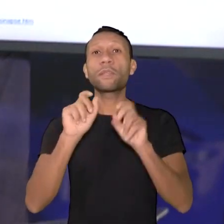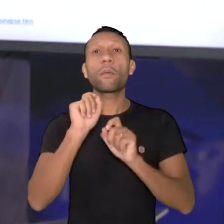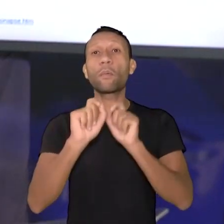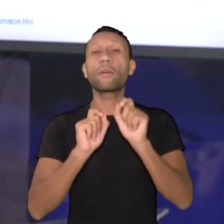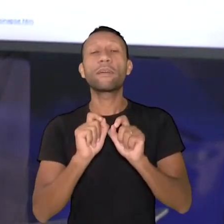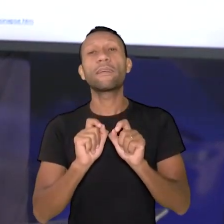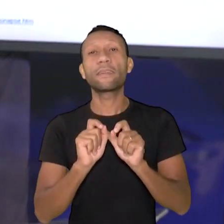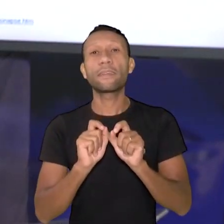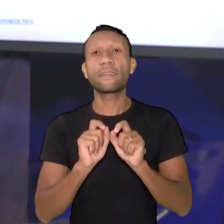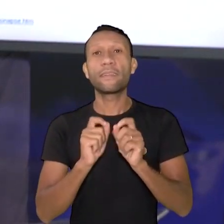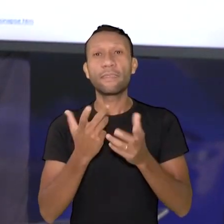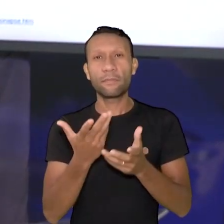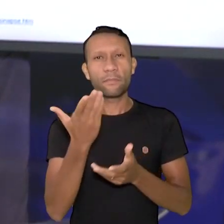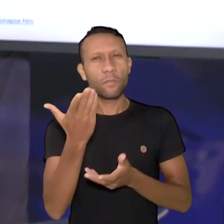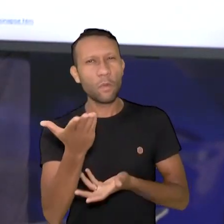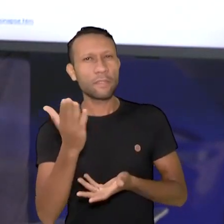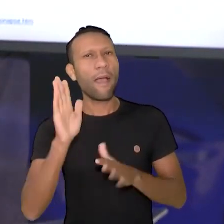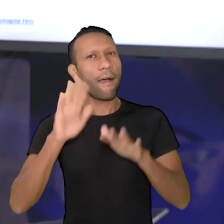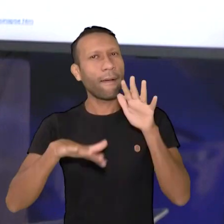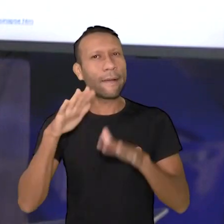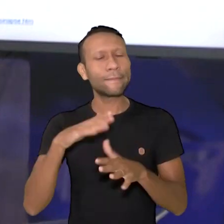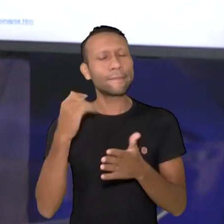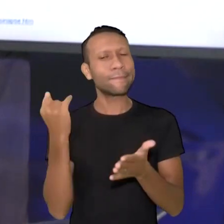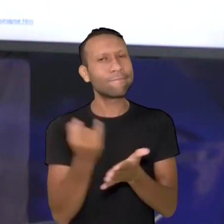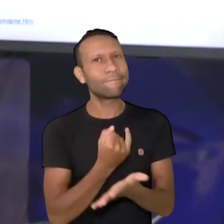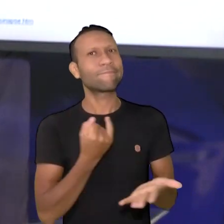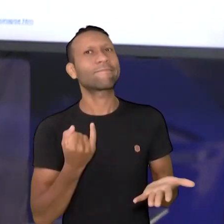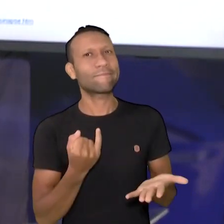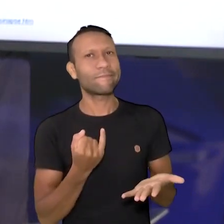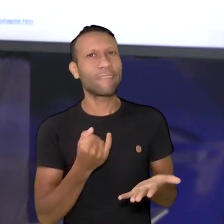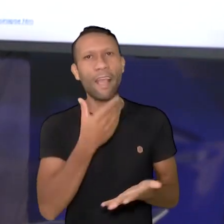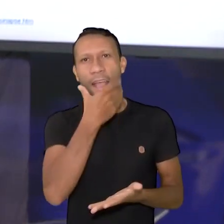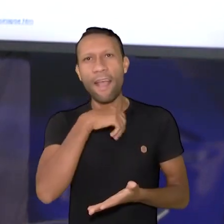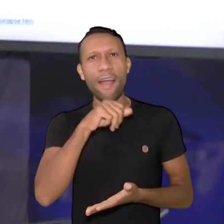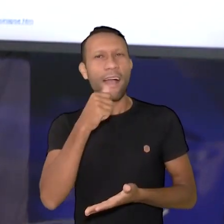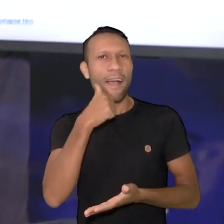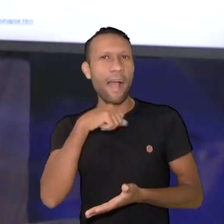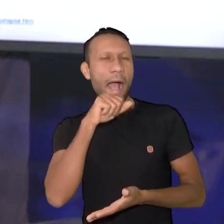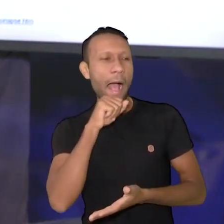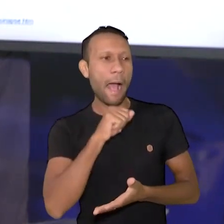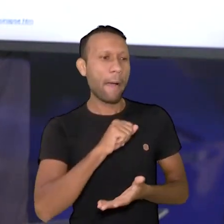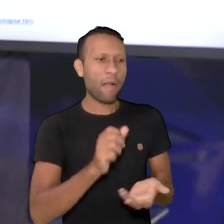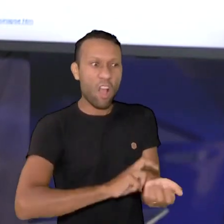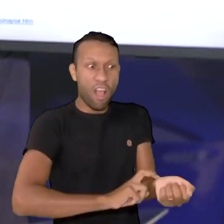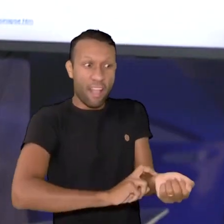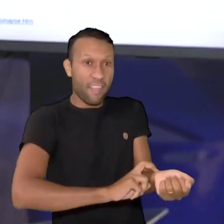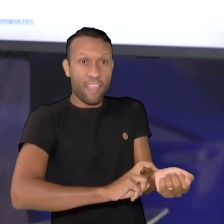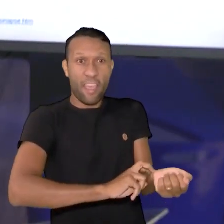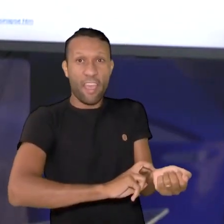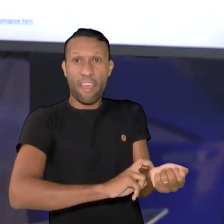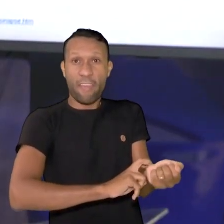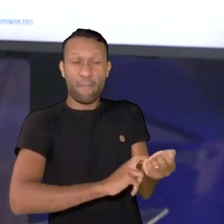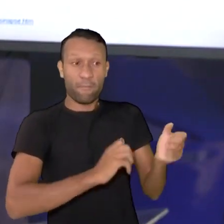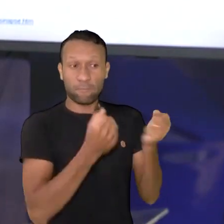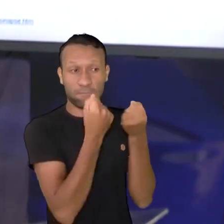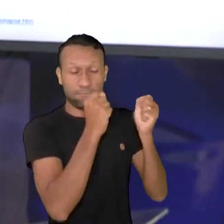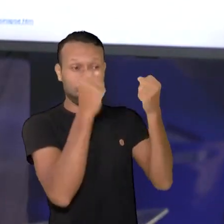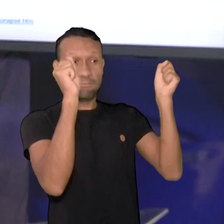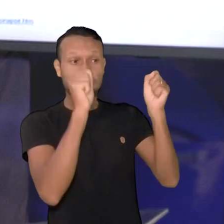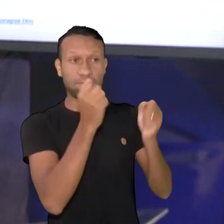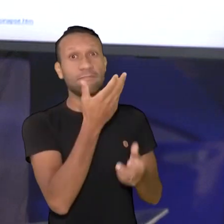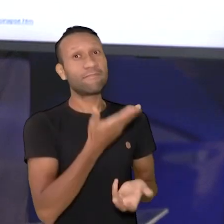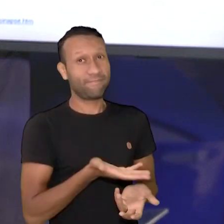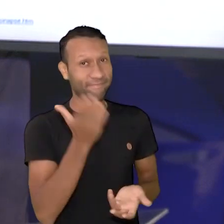por vocês, principalmente quando vocês fazem uma besteirinha. A mãe de vocês diz, eu tô ficando com o sistema nervoso à flor da pele, eu tô ficando